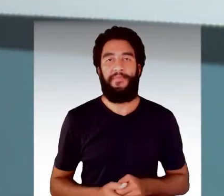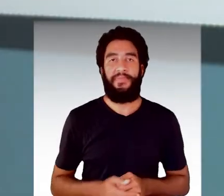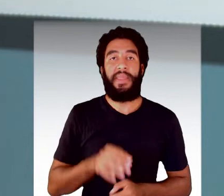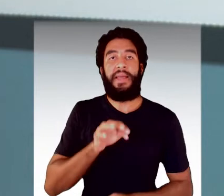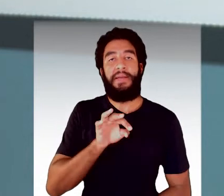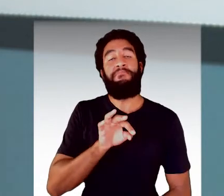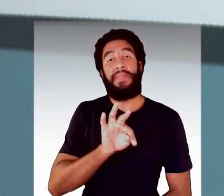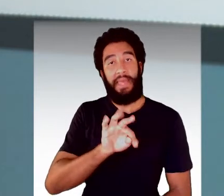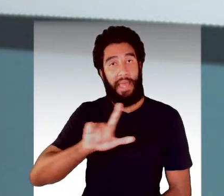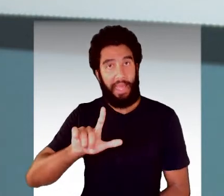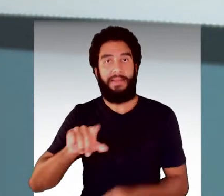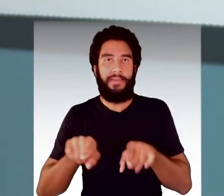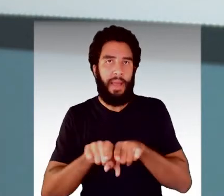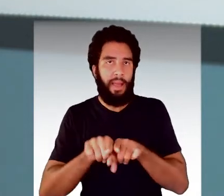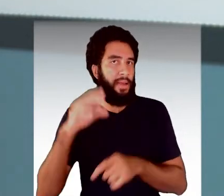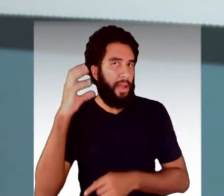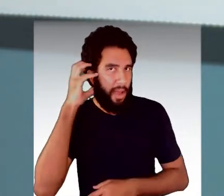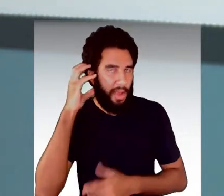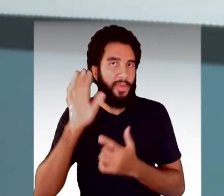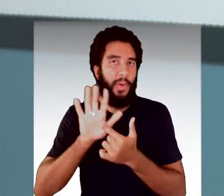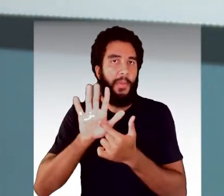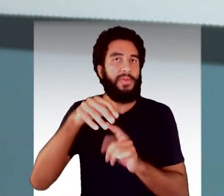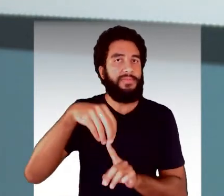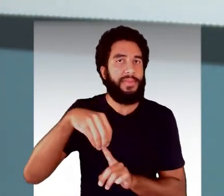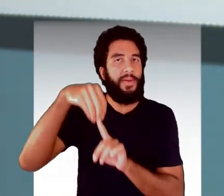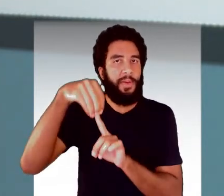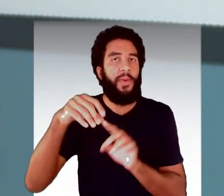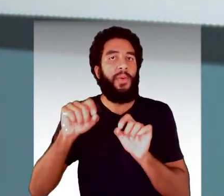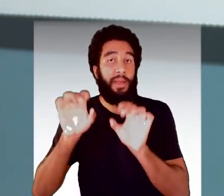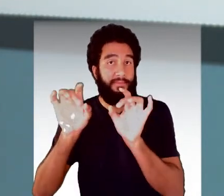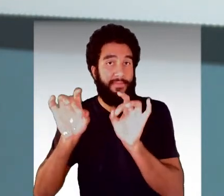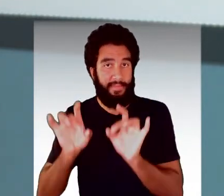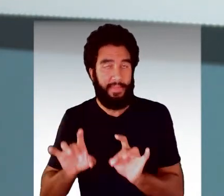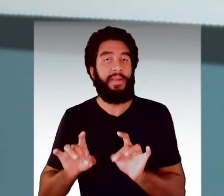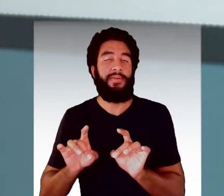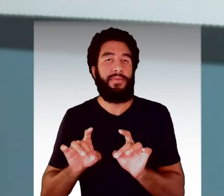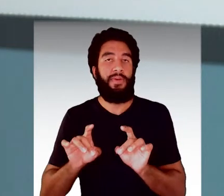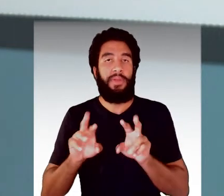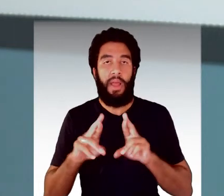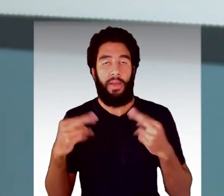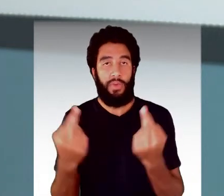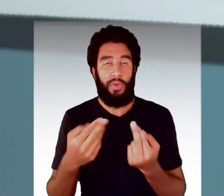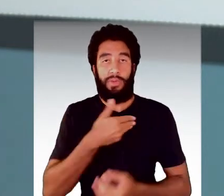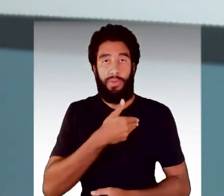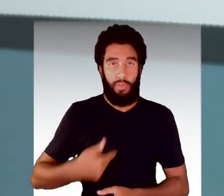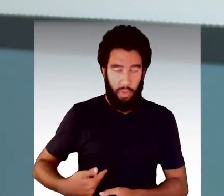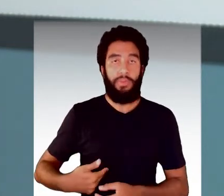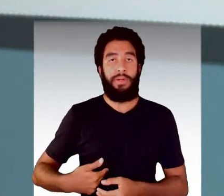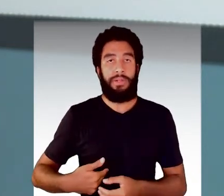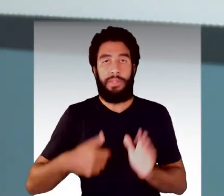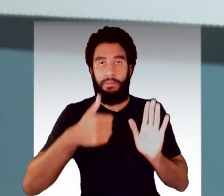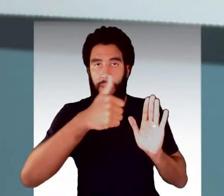Olá! Assim como o TL, a Rádio MPT também destaca a cobertura especial sobre as audiências públicas que